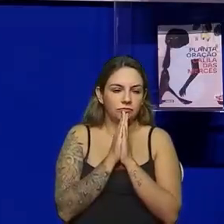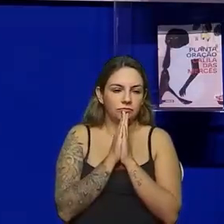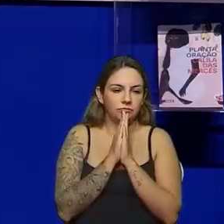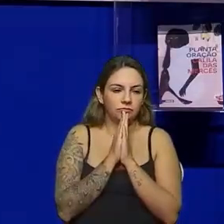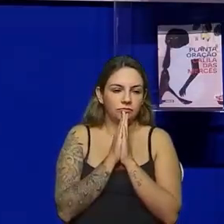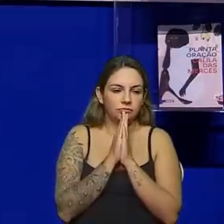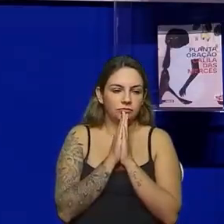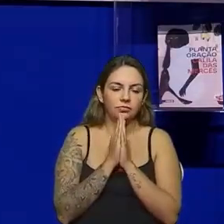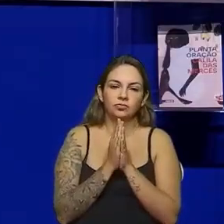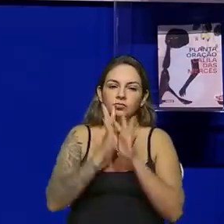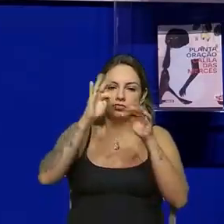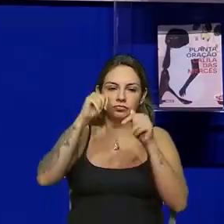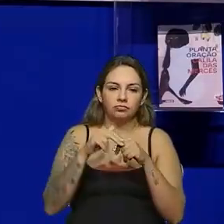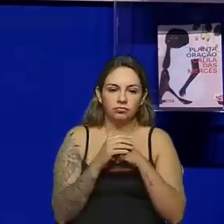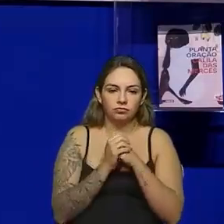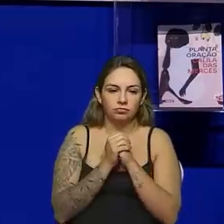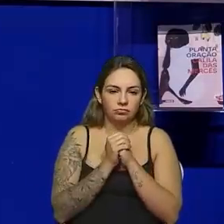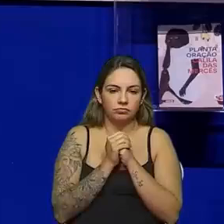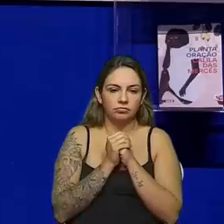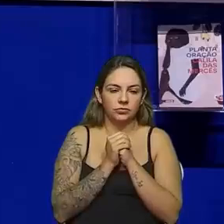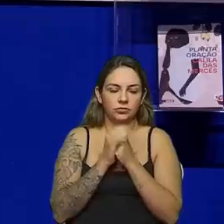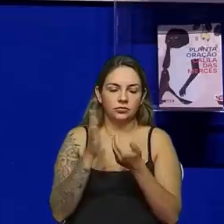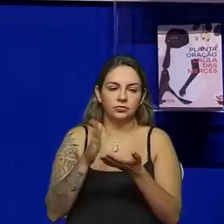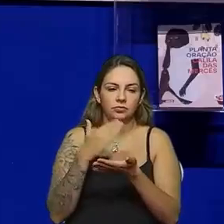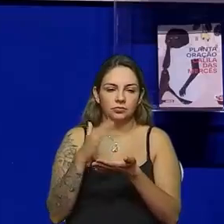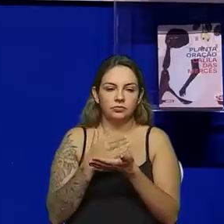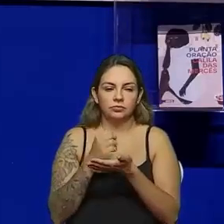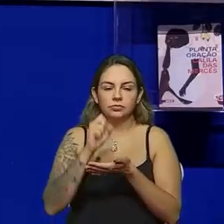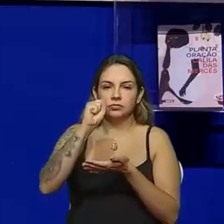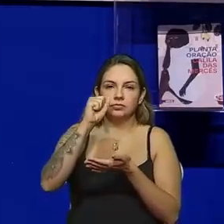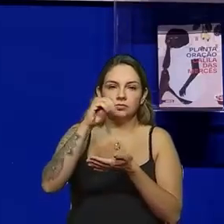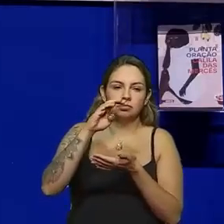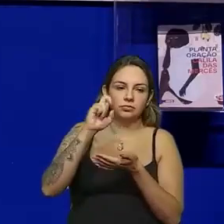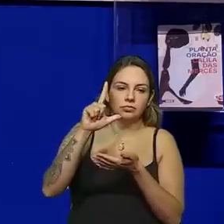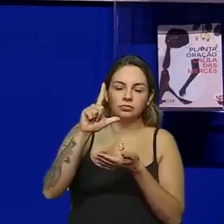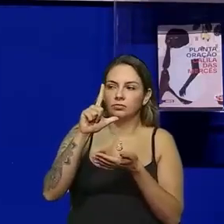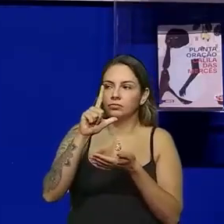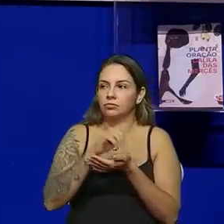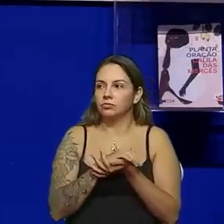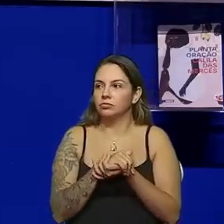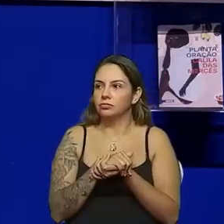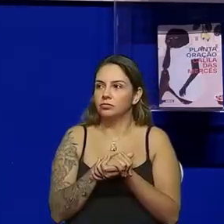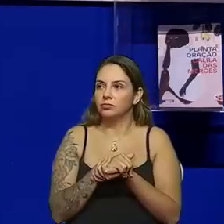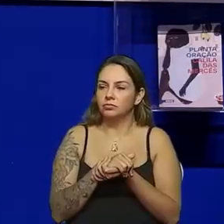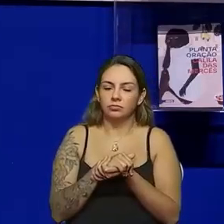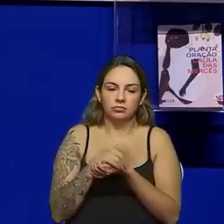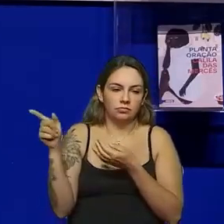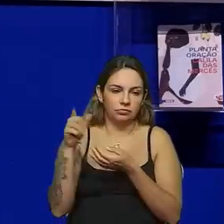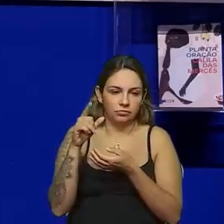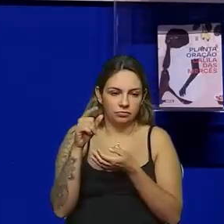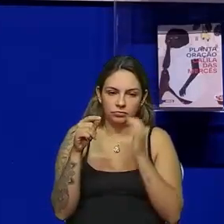final das contas, sabe? É aquele livro sobre o Samuel Weiner que a Carla